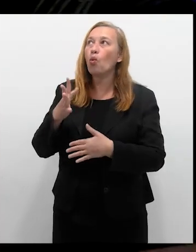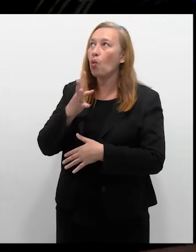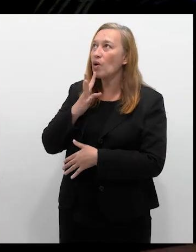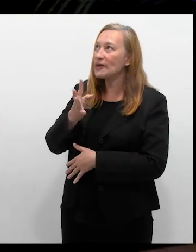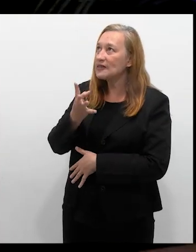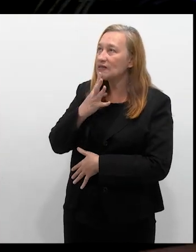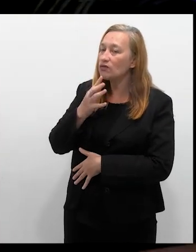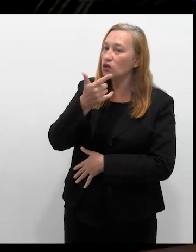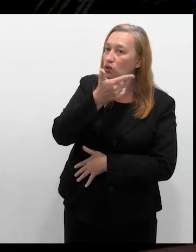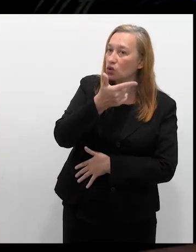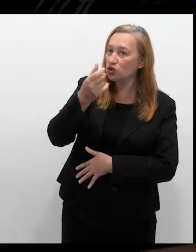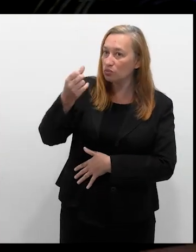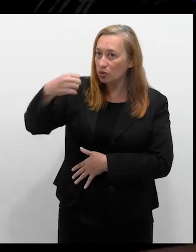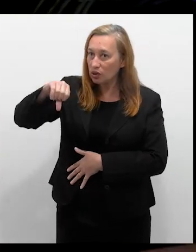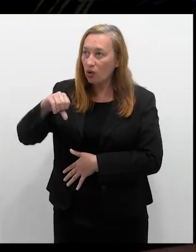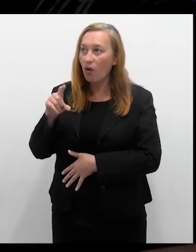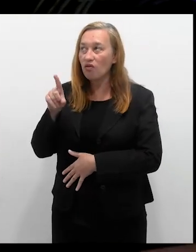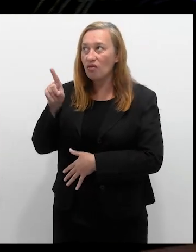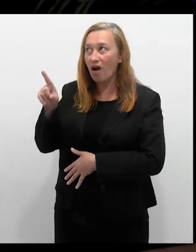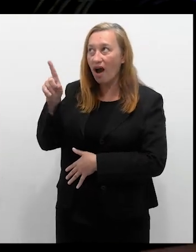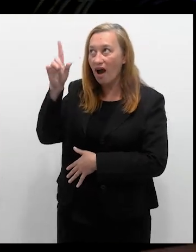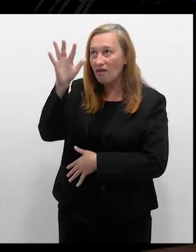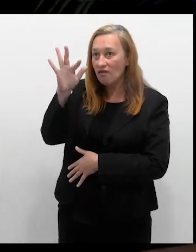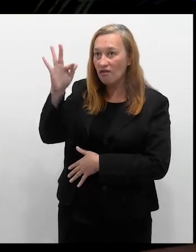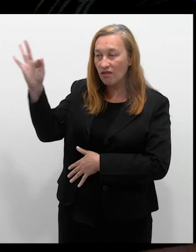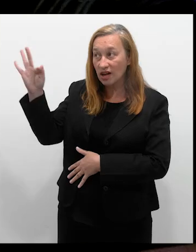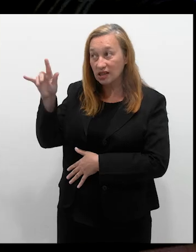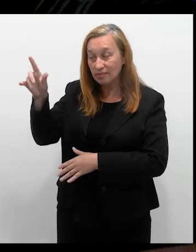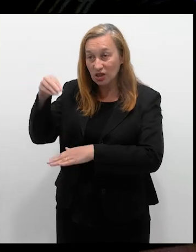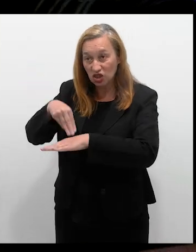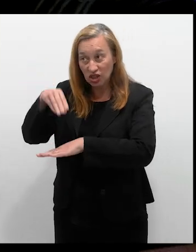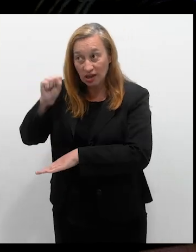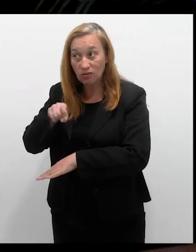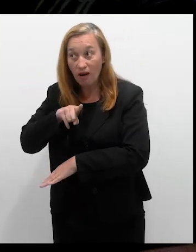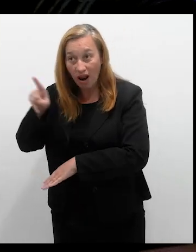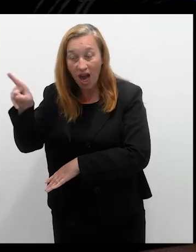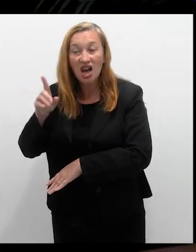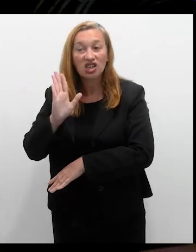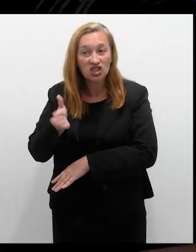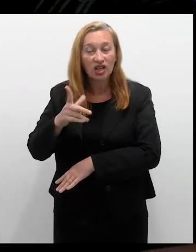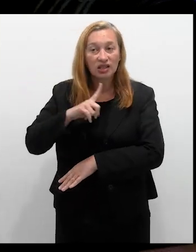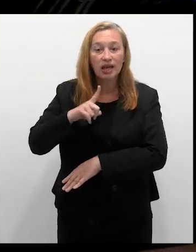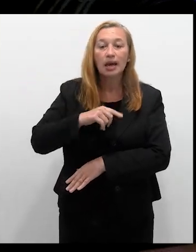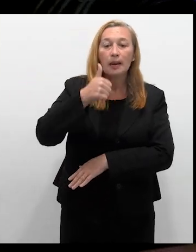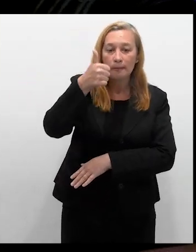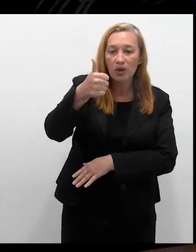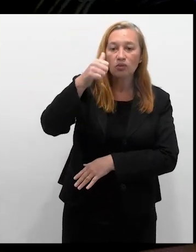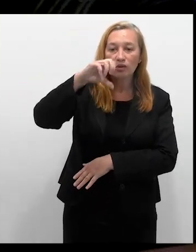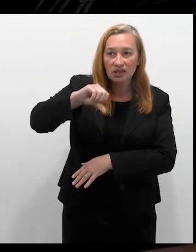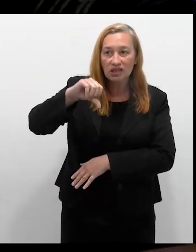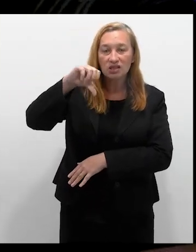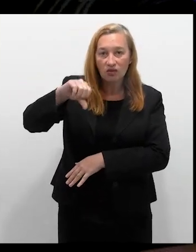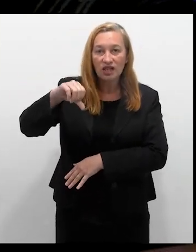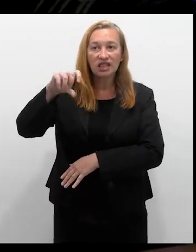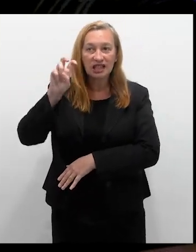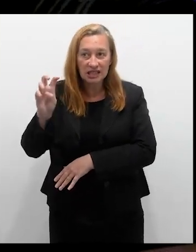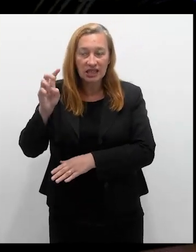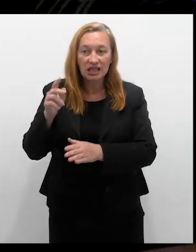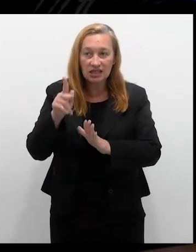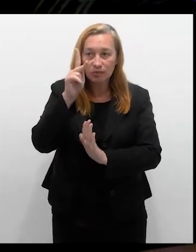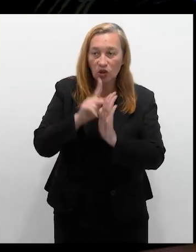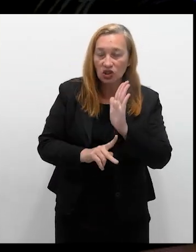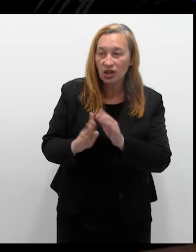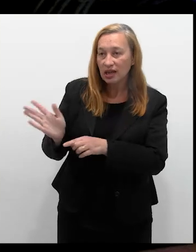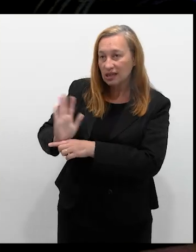em 2009 e na França, né, eu fazendo mestrado lá, e já existia desde 1995